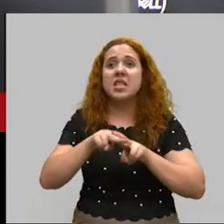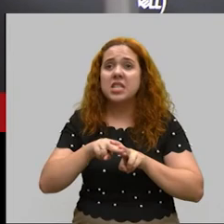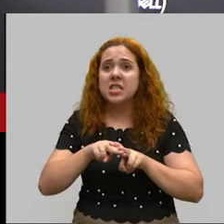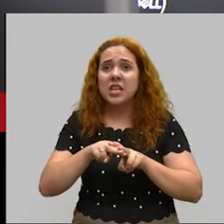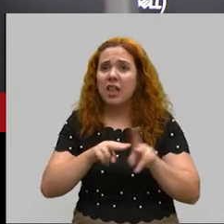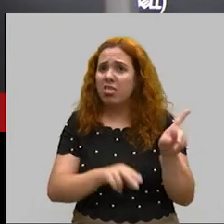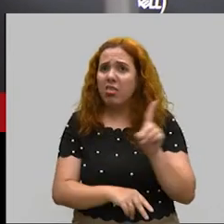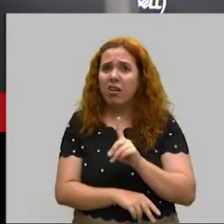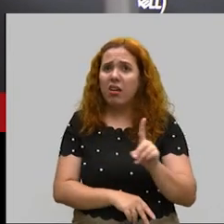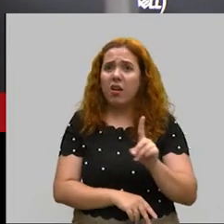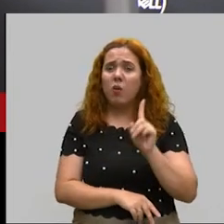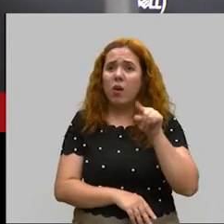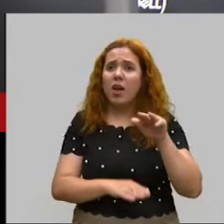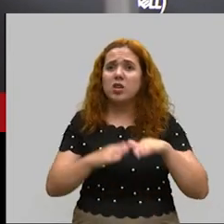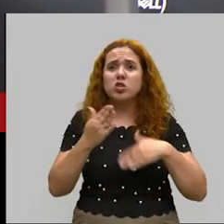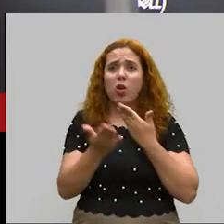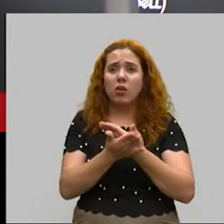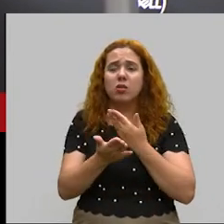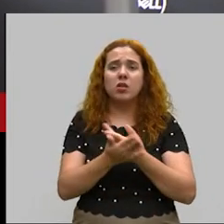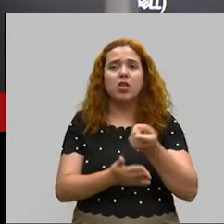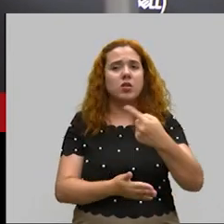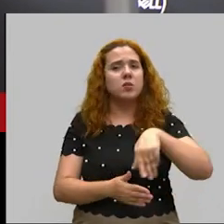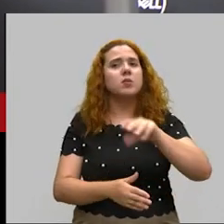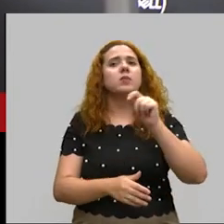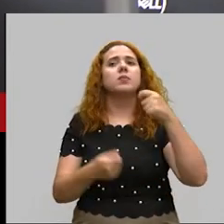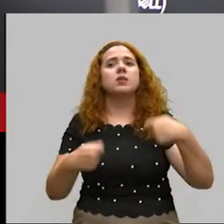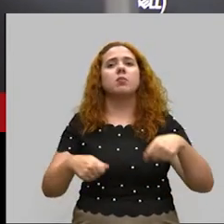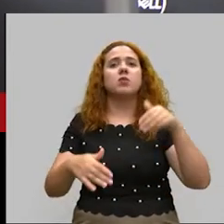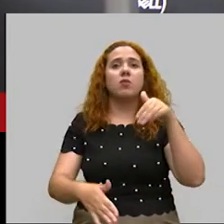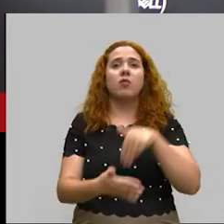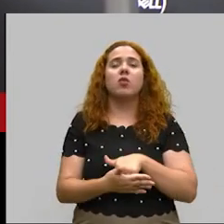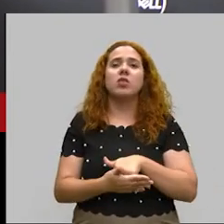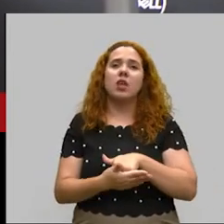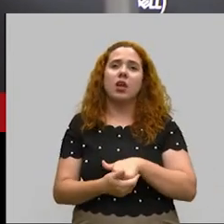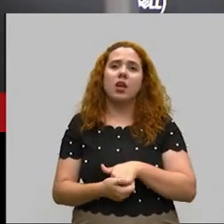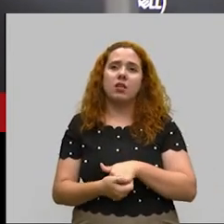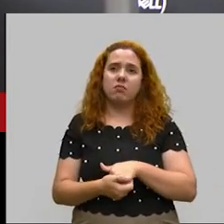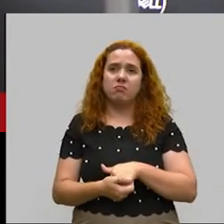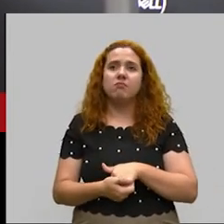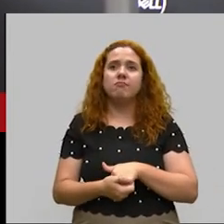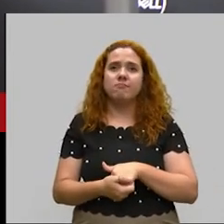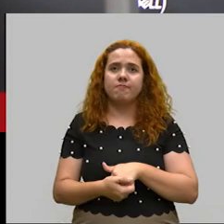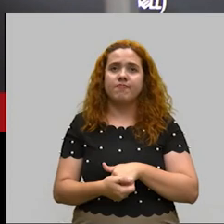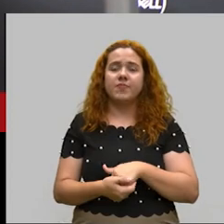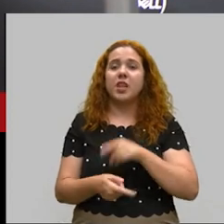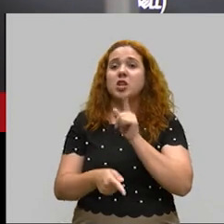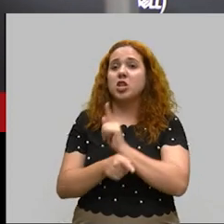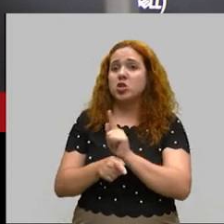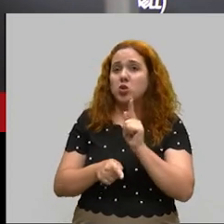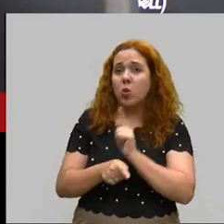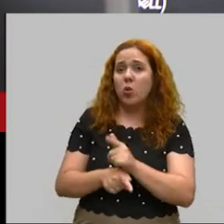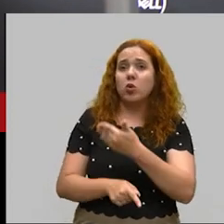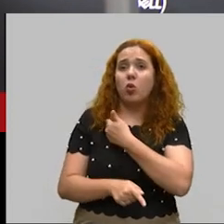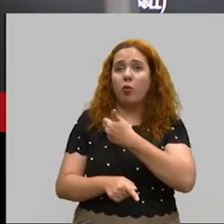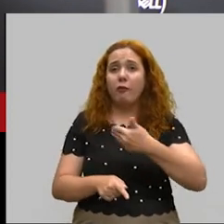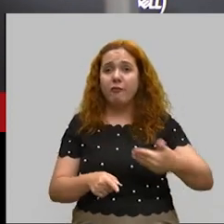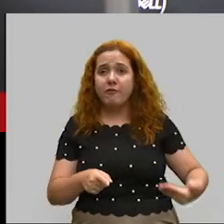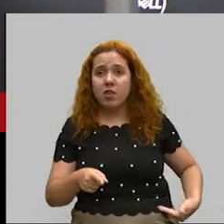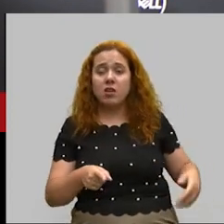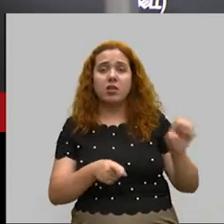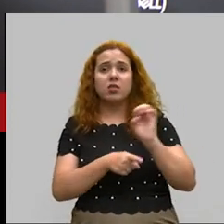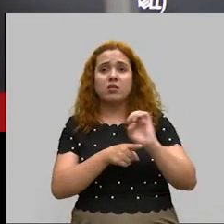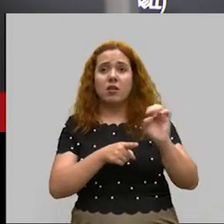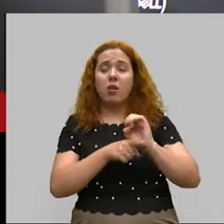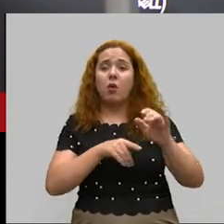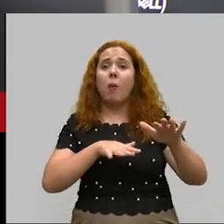de olho fechado Governo do Estado gestores que tem um movimento como